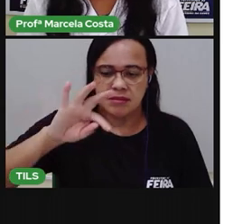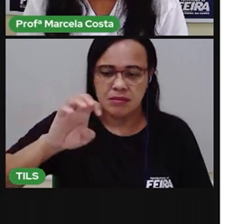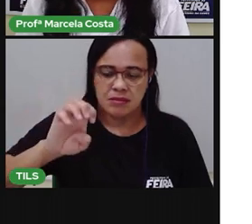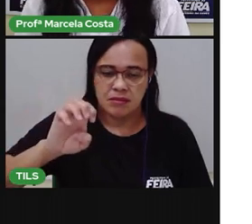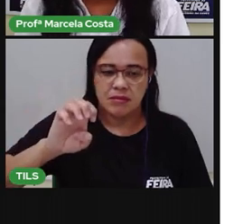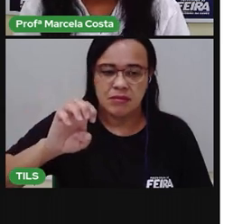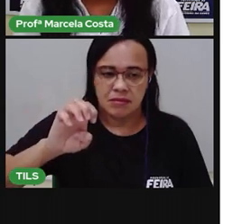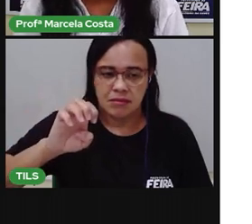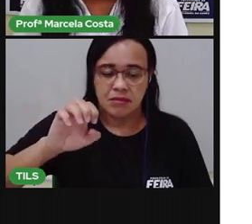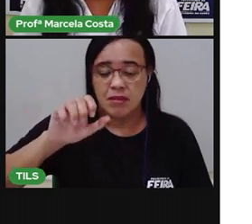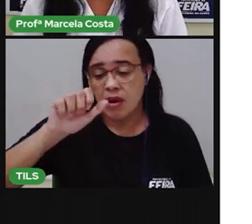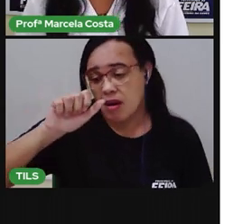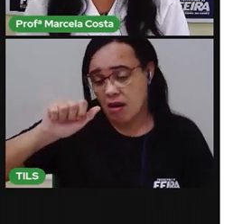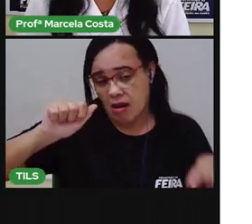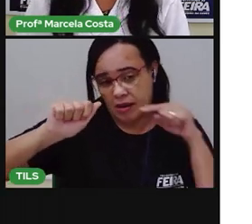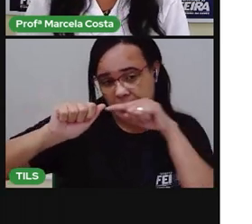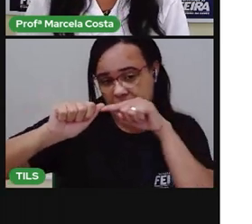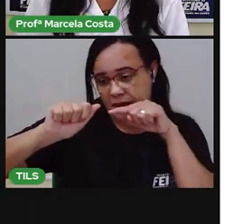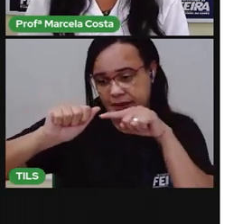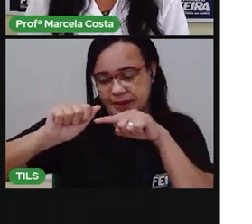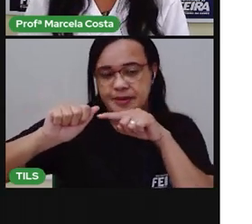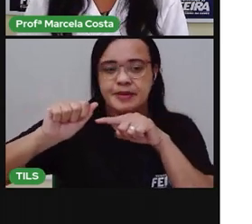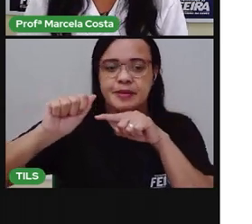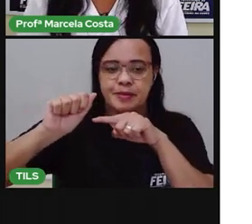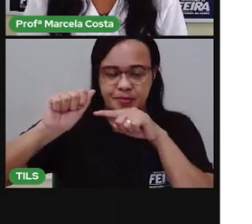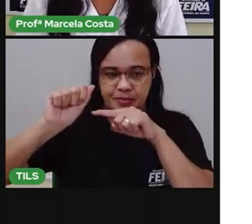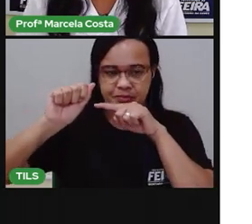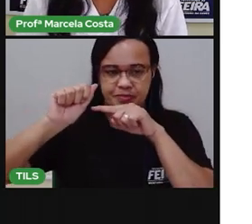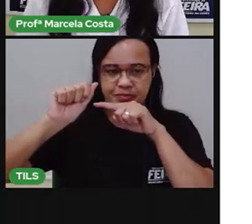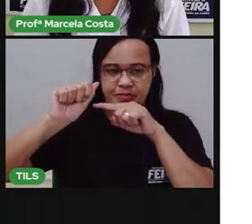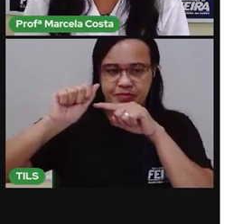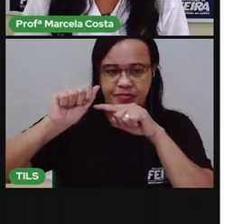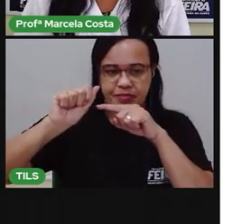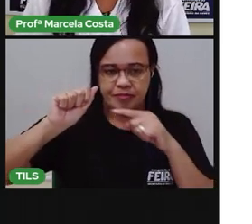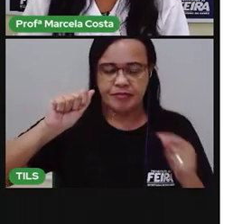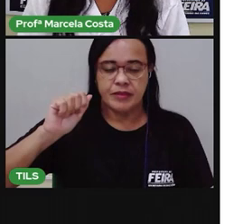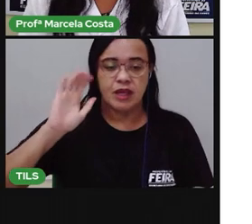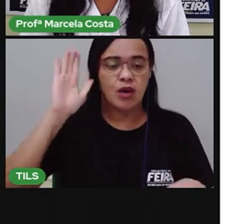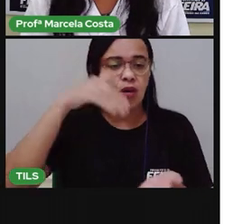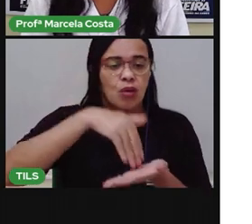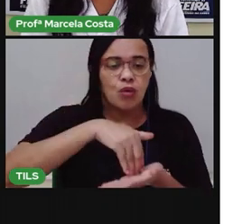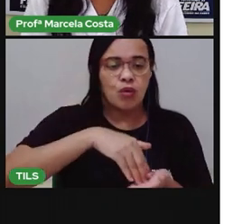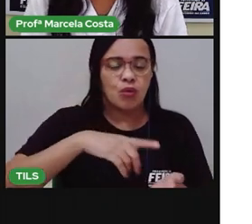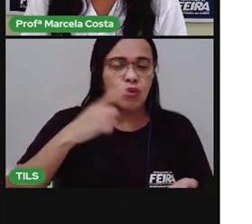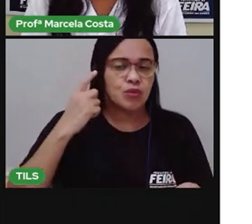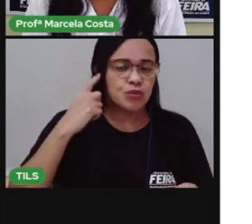É a letra A, não é isso? E o som final?